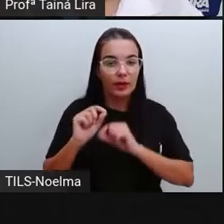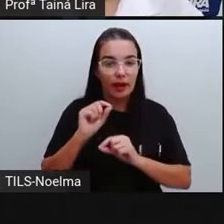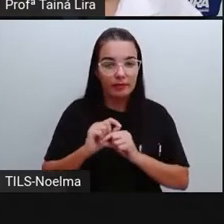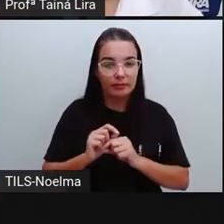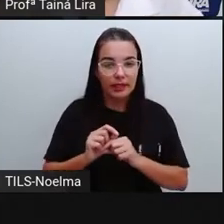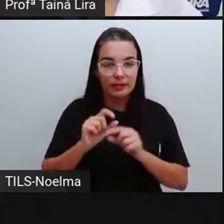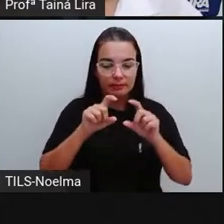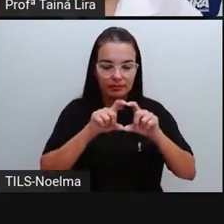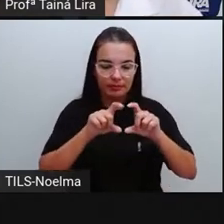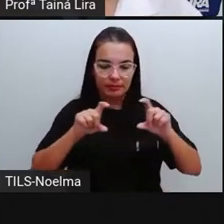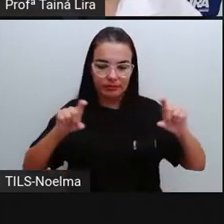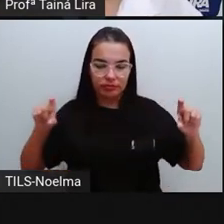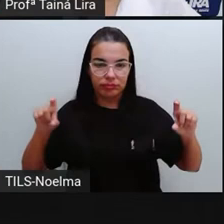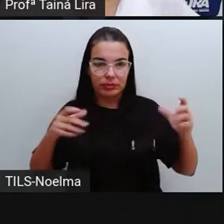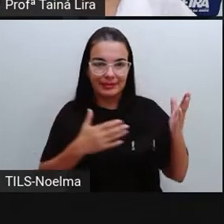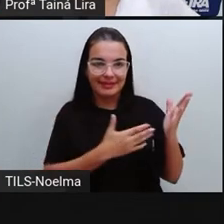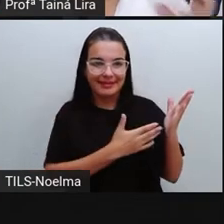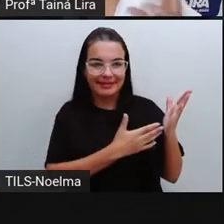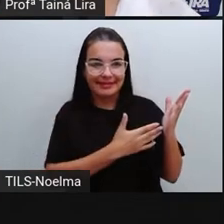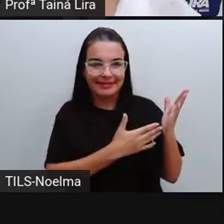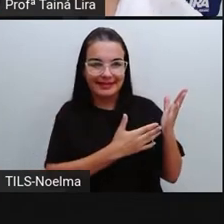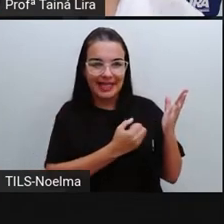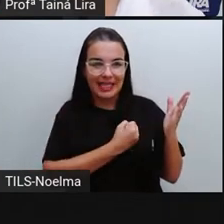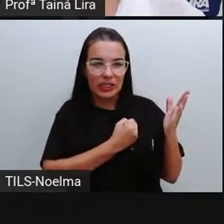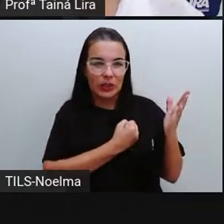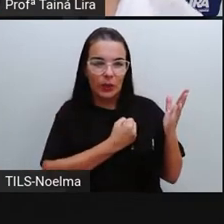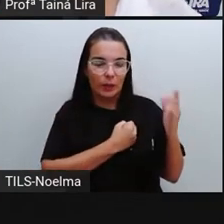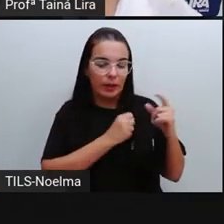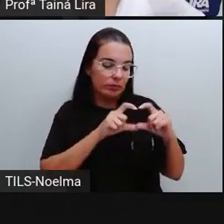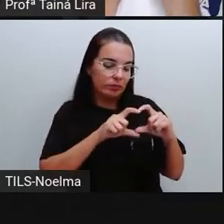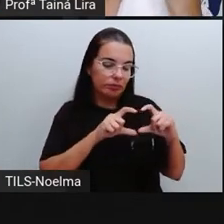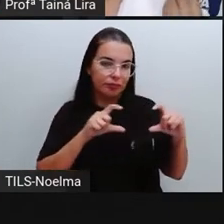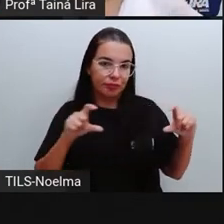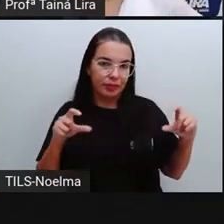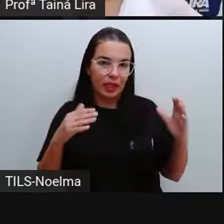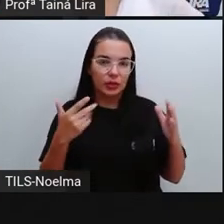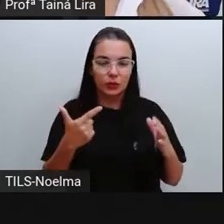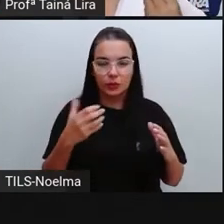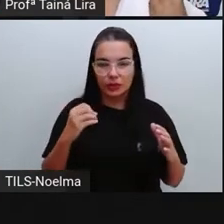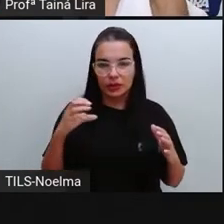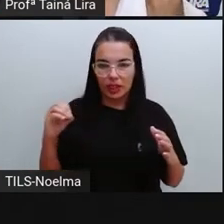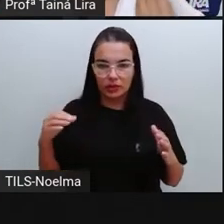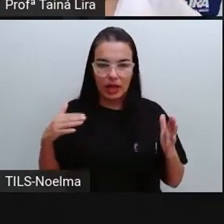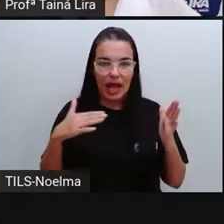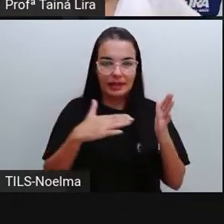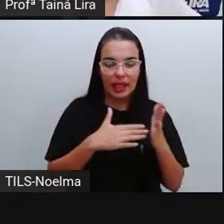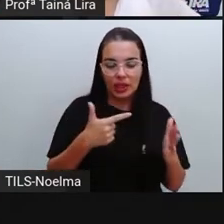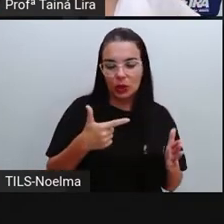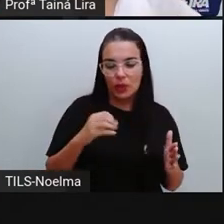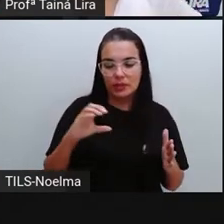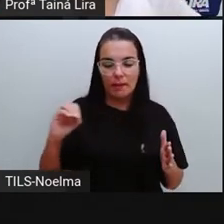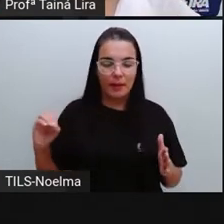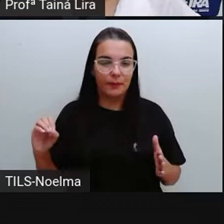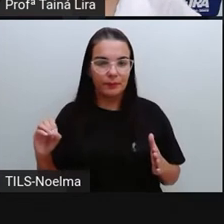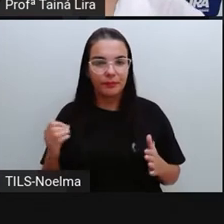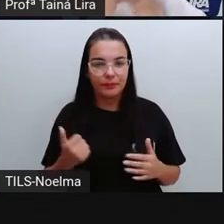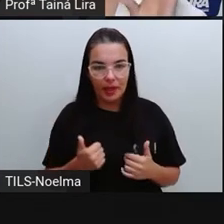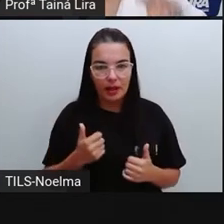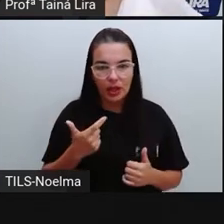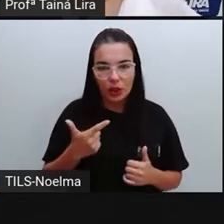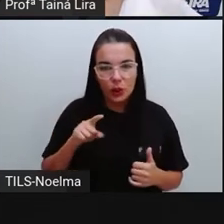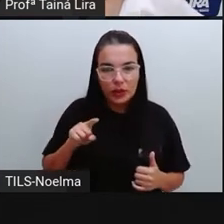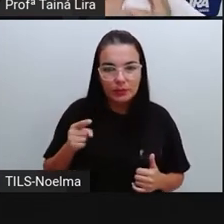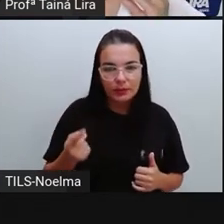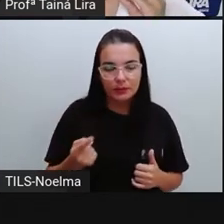nossa tabela, tá? Numérica, que a Pro colocou aqui, ó, de 200 até 2.000, tá bom? Se